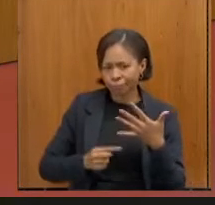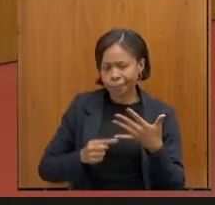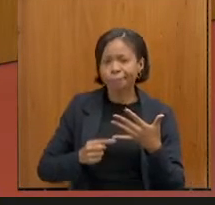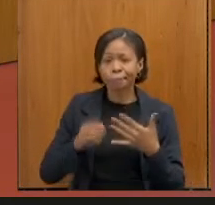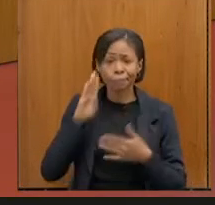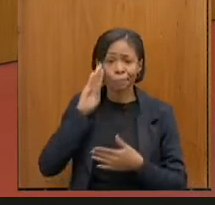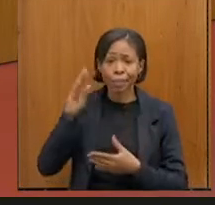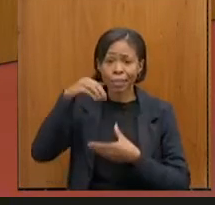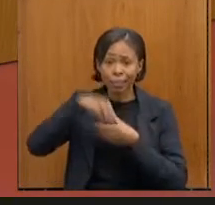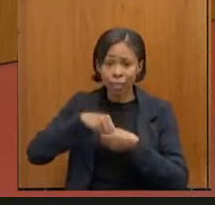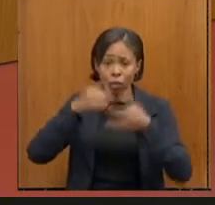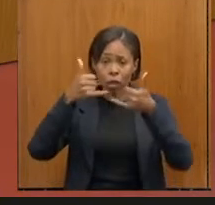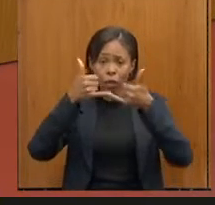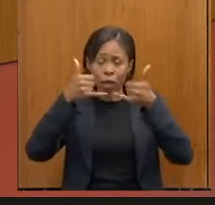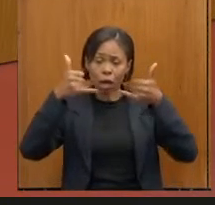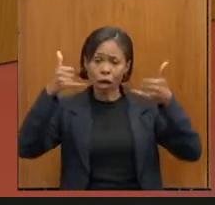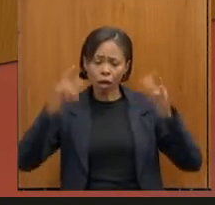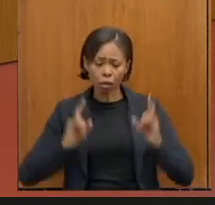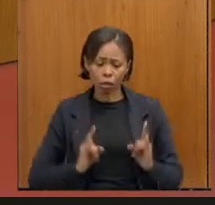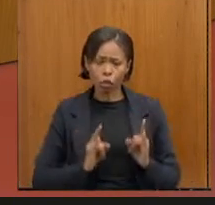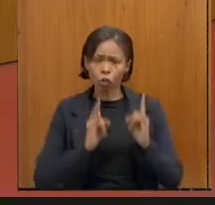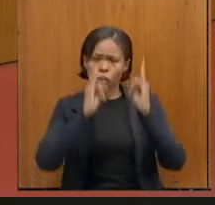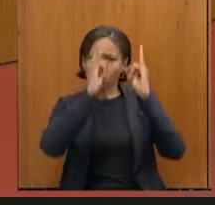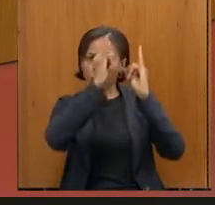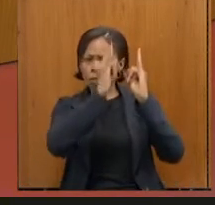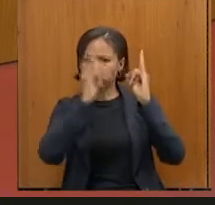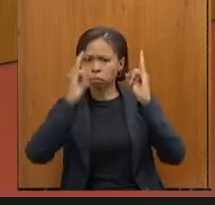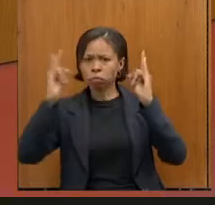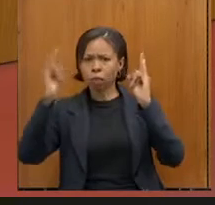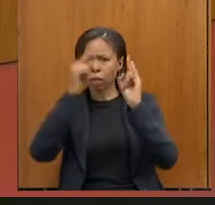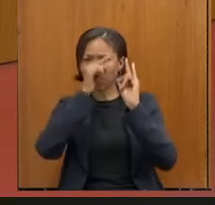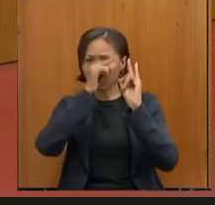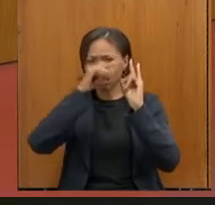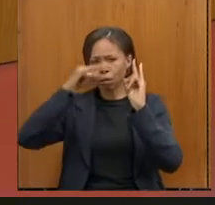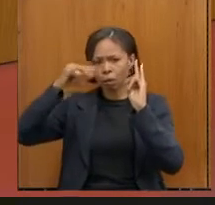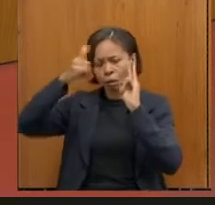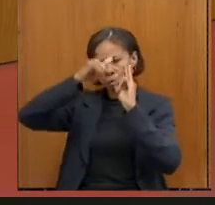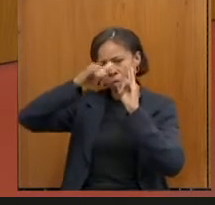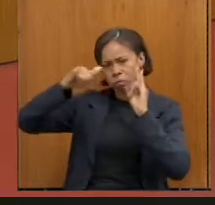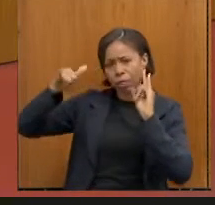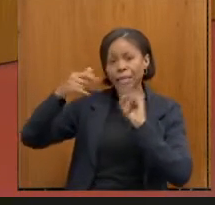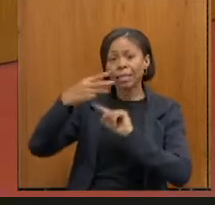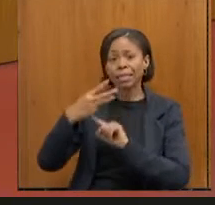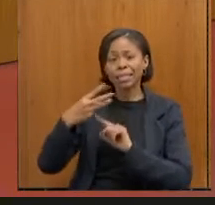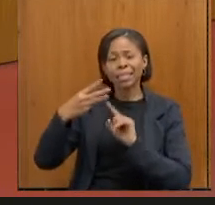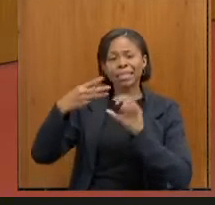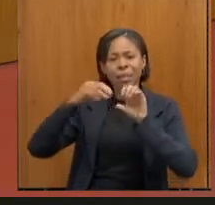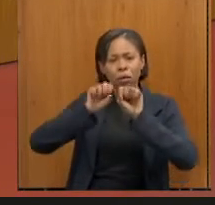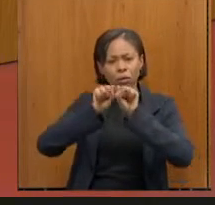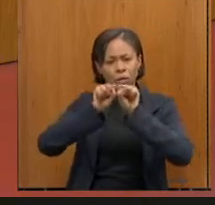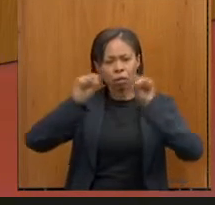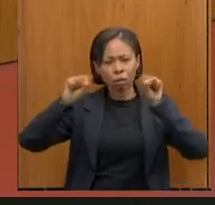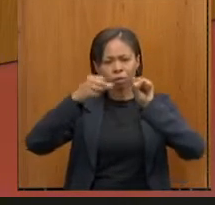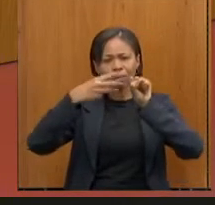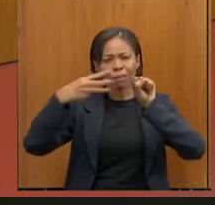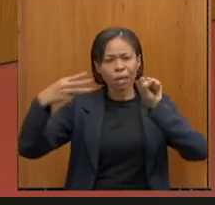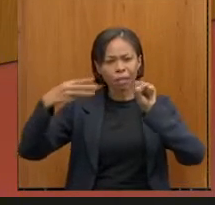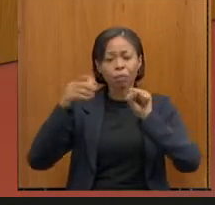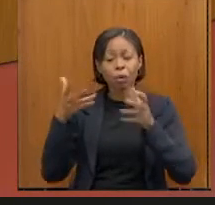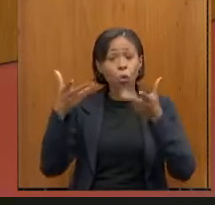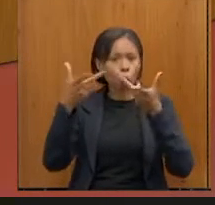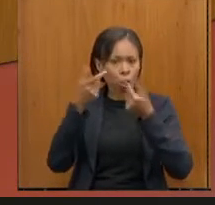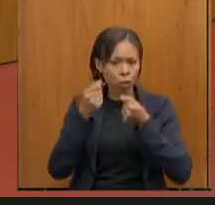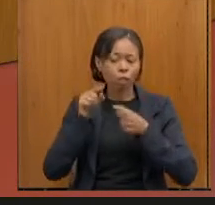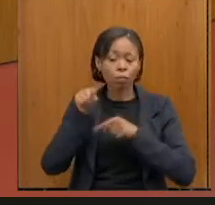nas grandes linhas de transmissão e sobretudo em da transmissão da energia trifásica na energia de qualidade para o